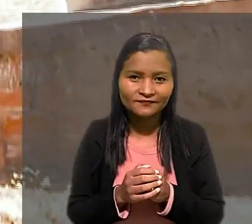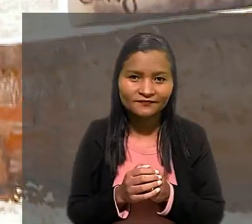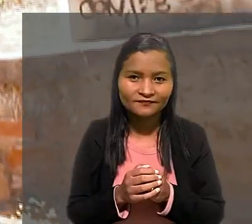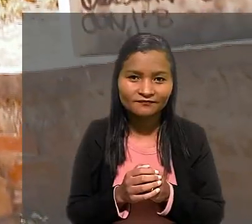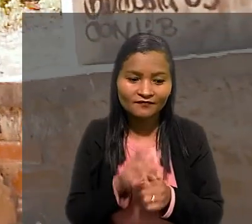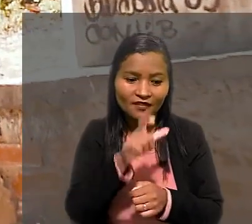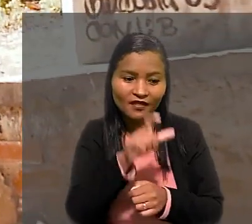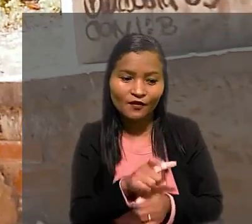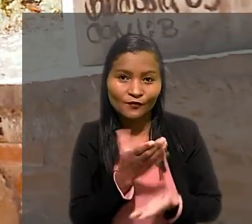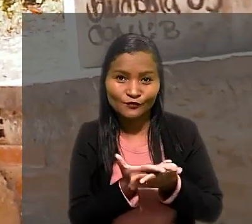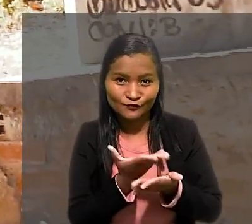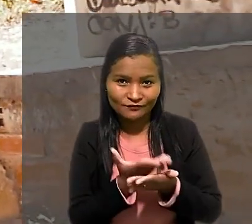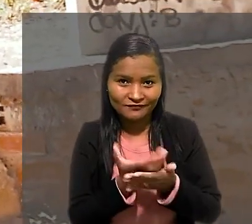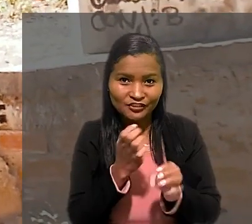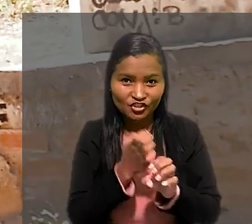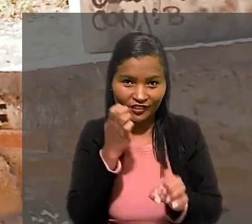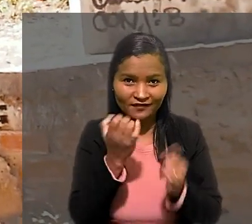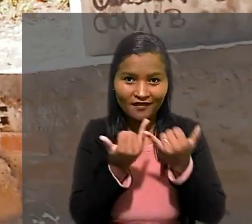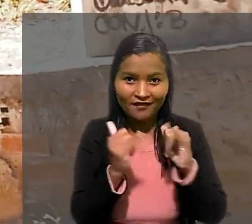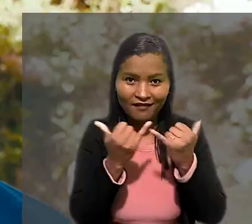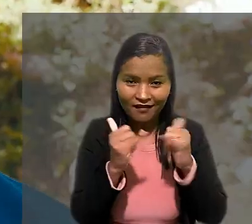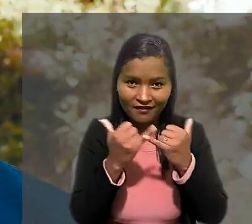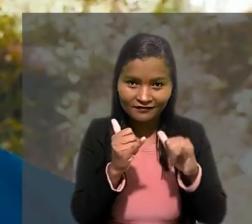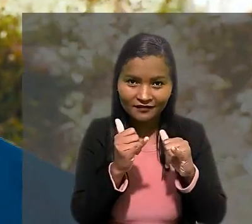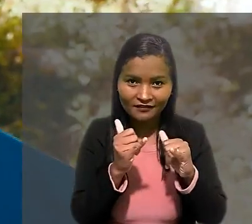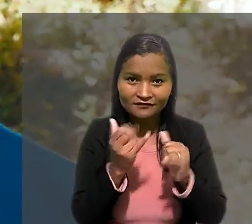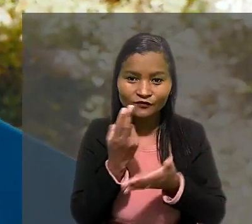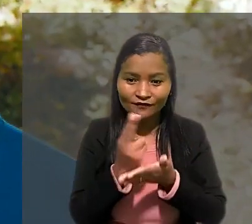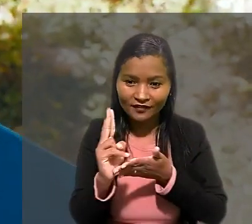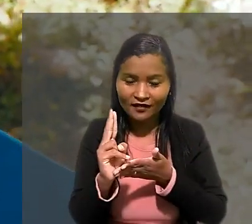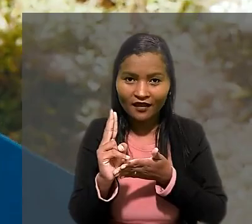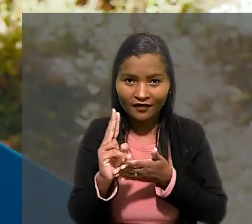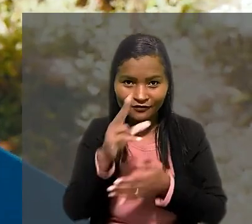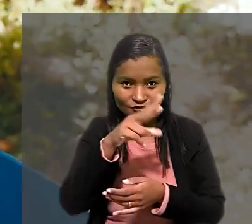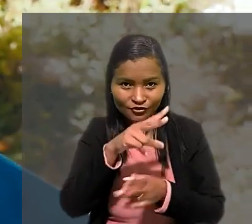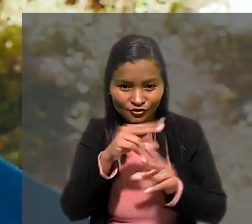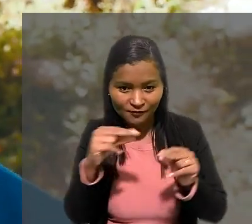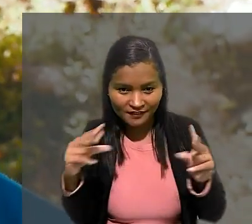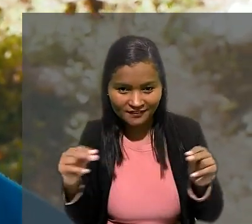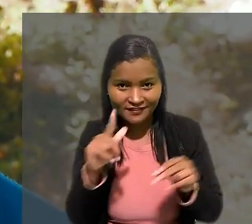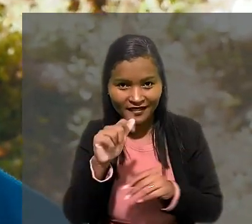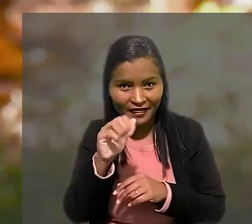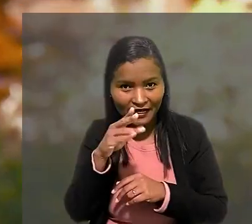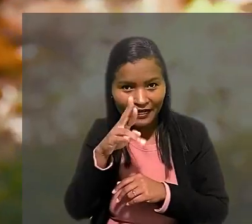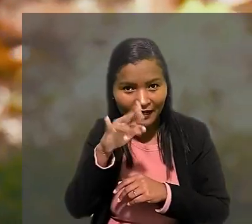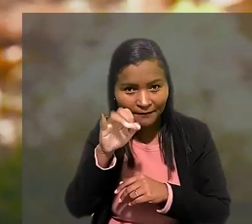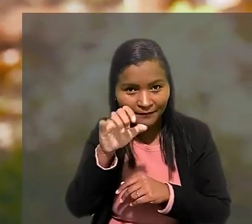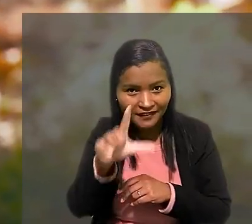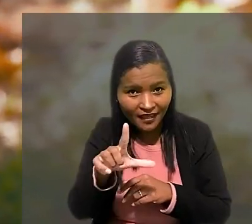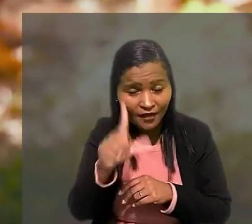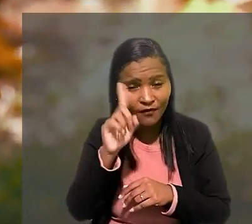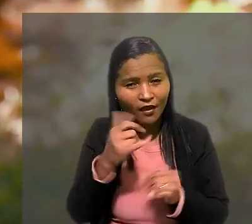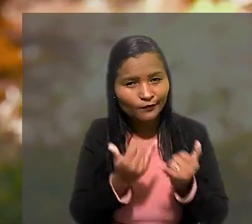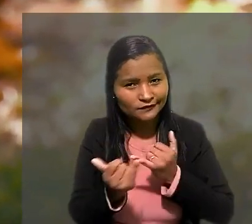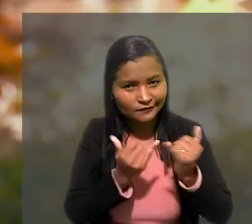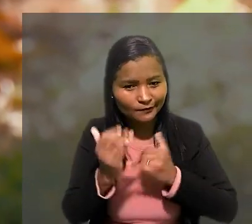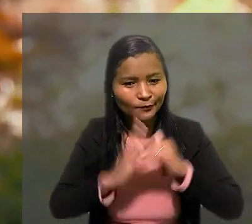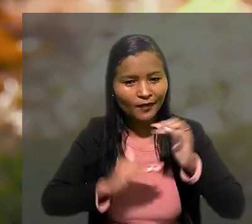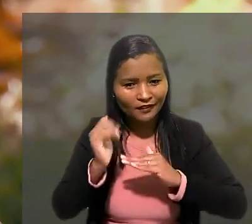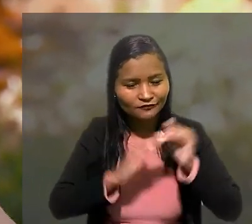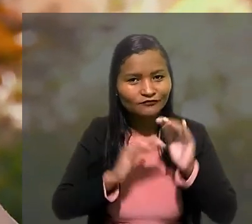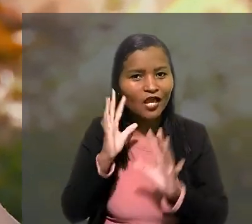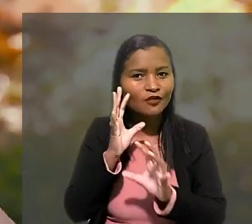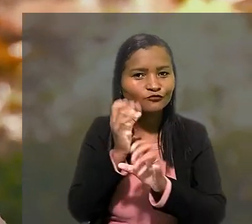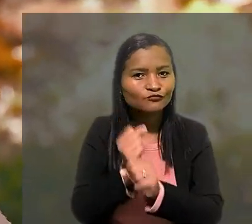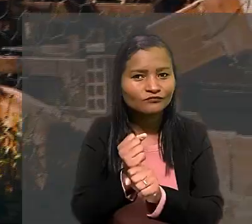O estudante de engenharia elétrica da Universidade de Brasília, Gabriel Hoskin, é um exemplo prático dos resultados